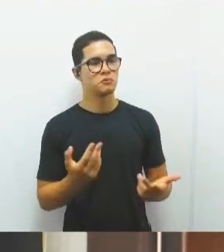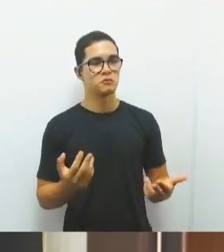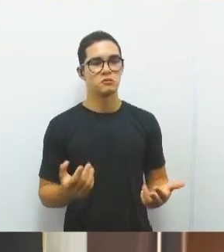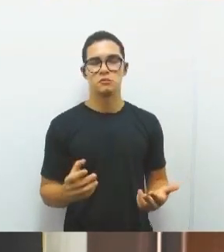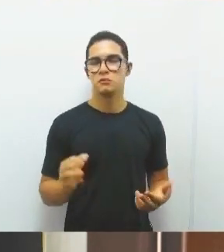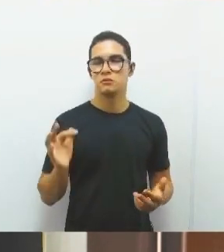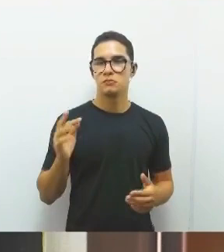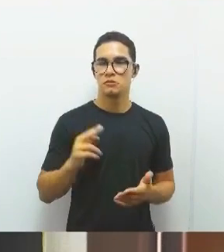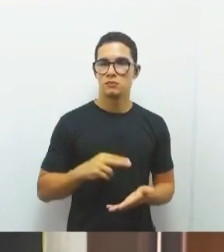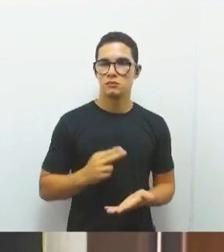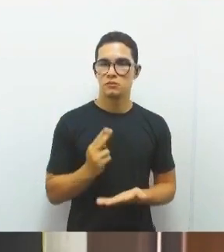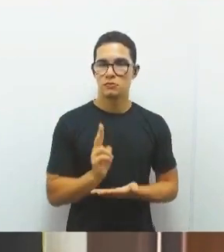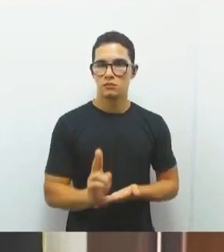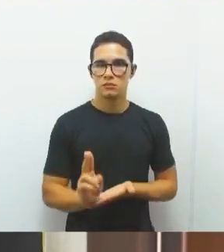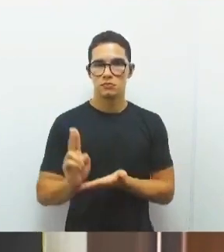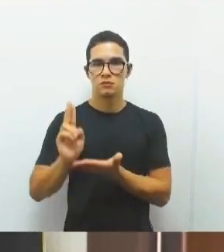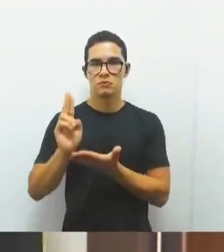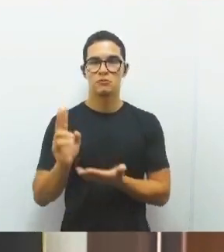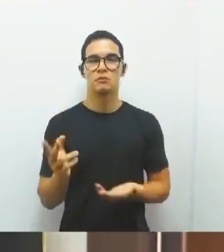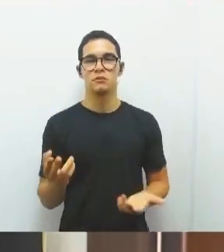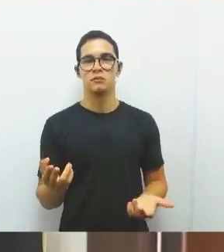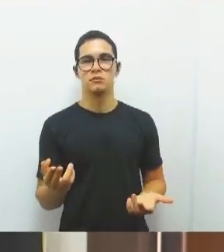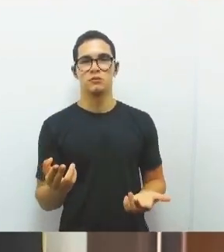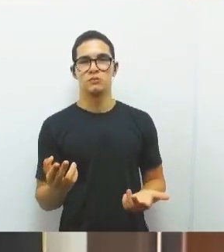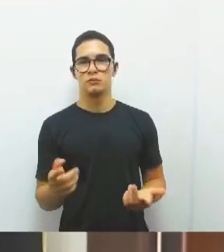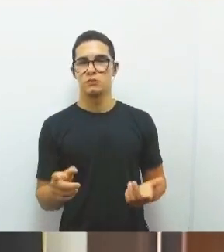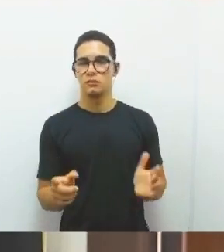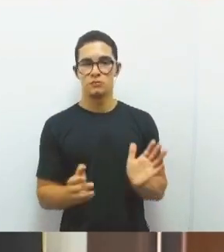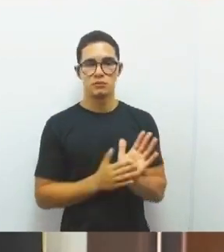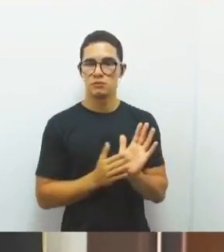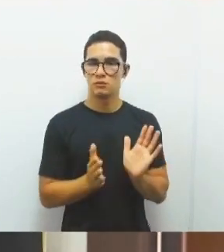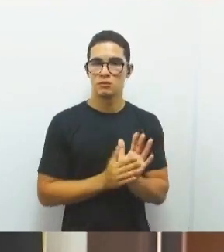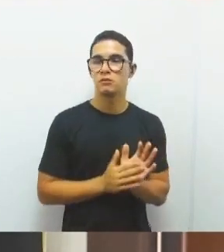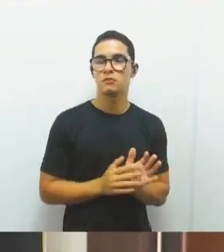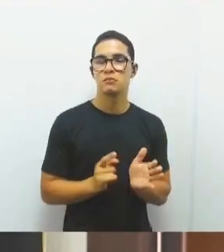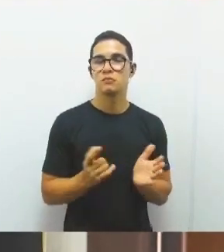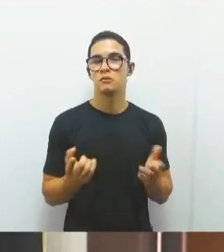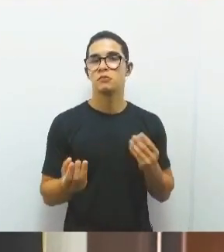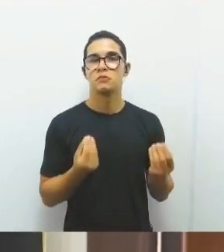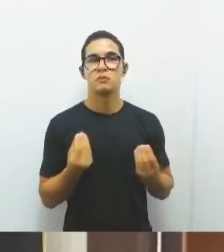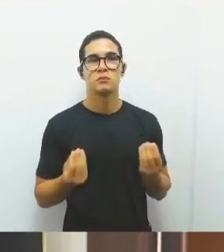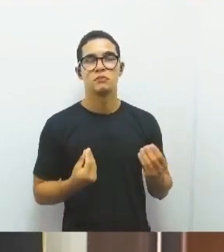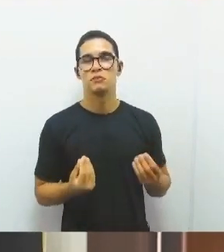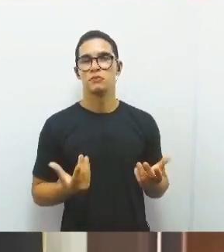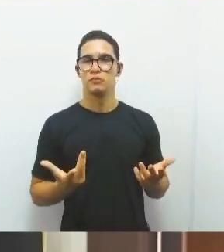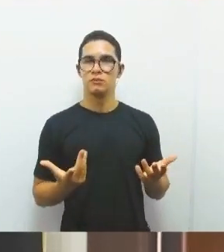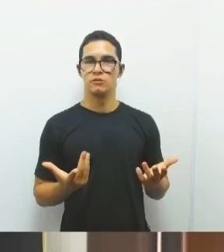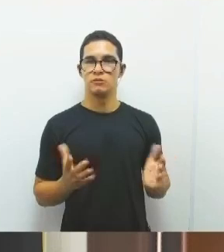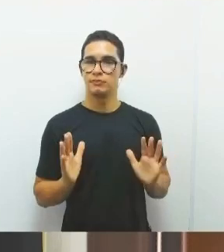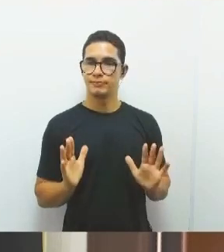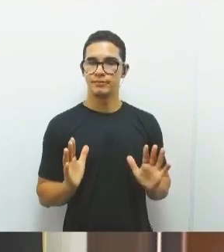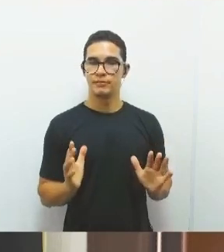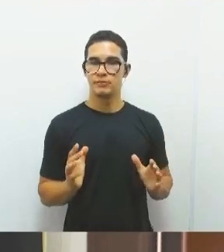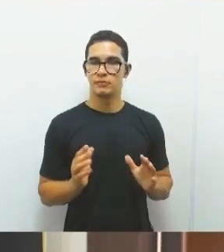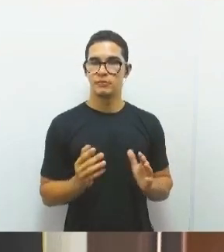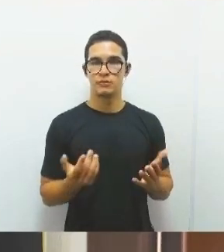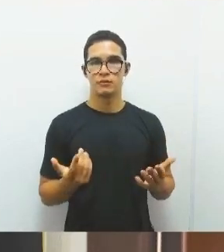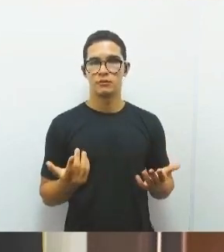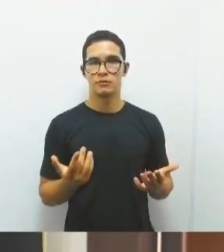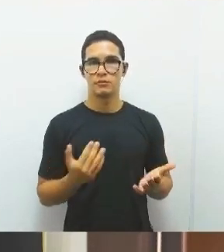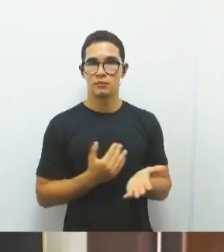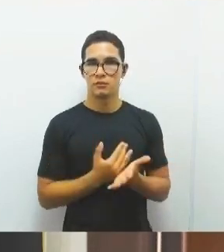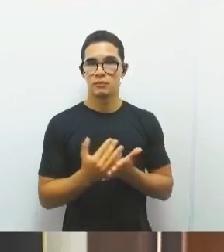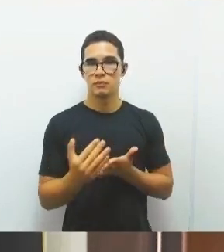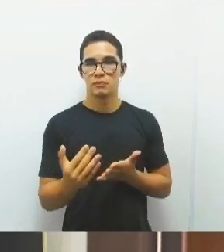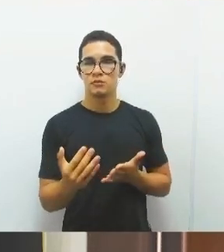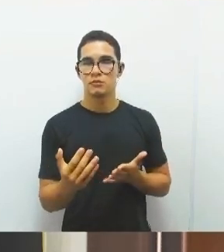universitários que não tinham passageiro cidadão que colocasse critério de de renda familiar mas abriu e a partir do